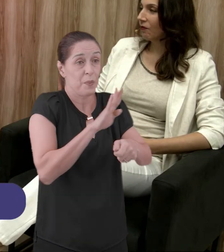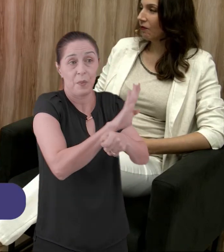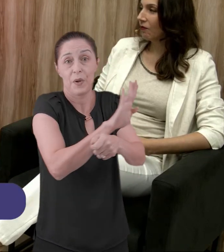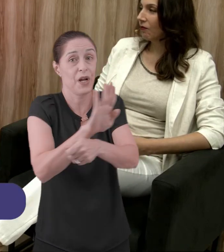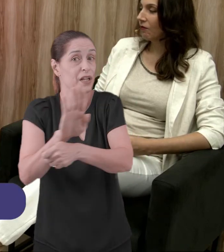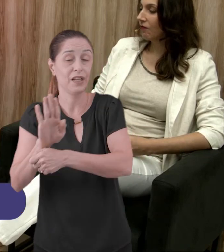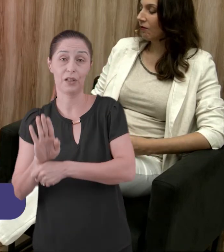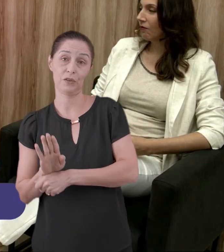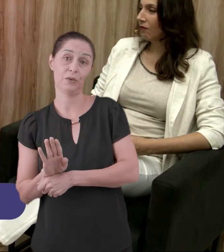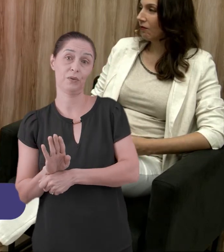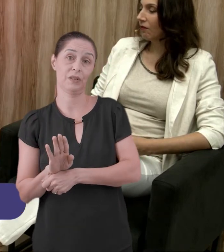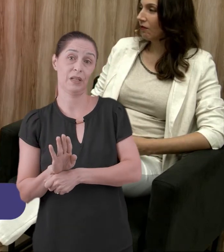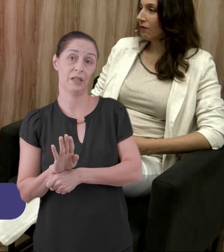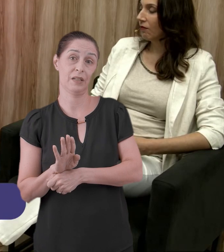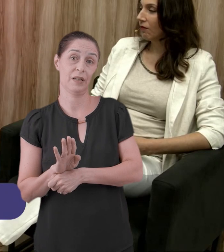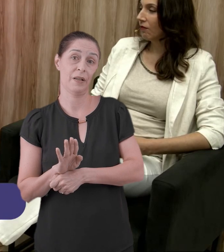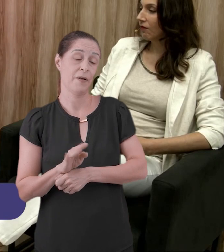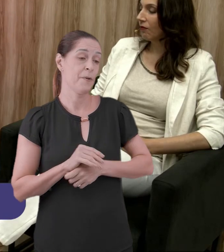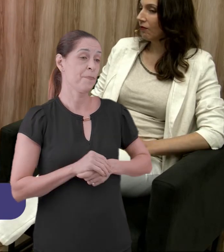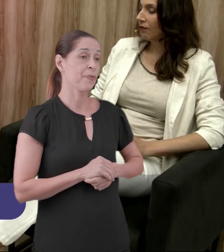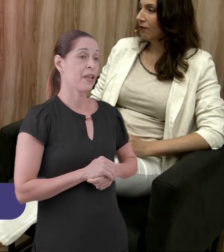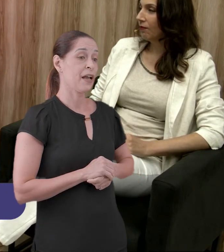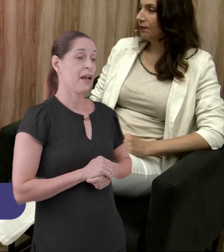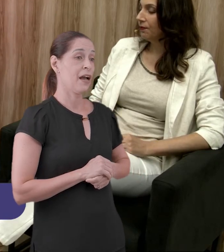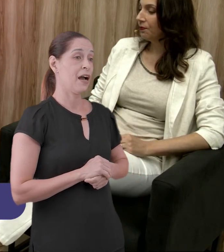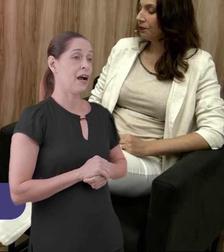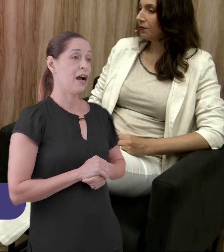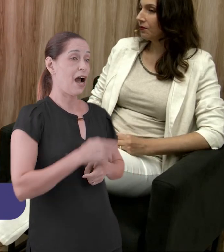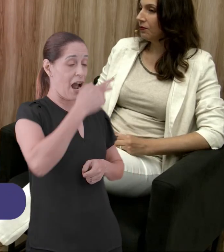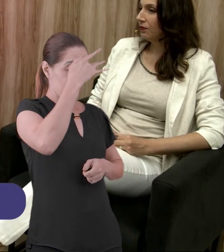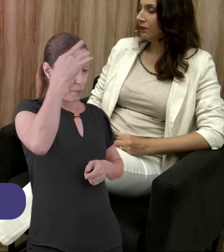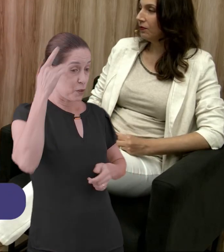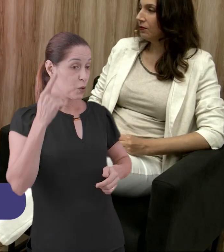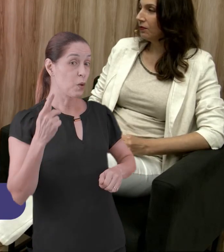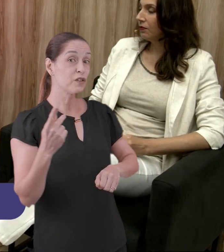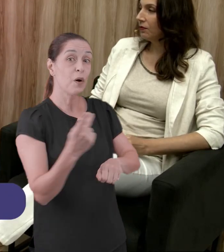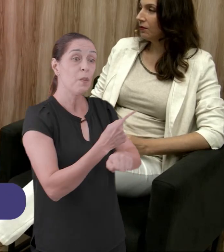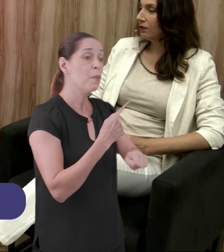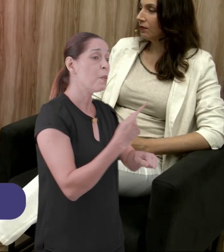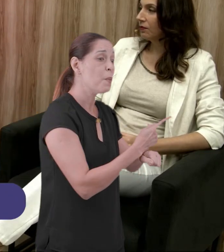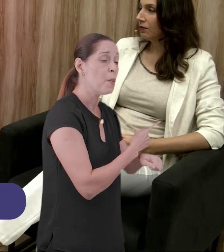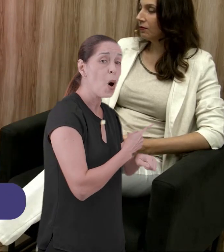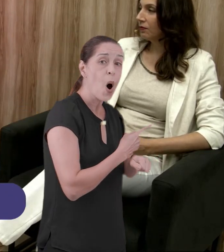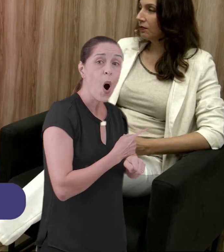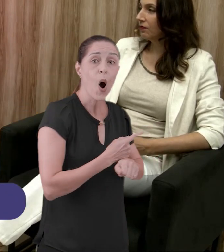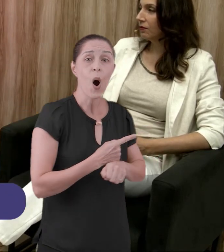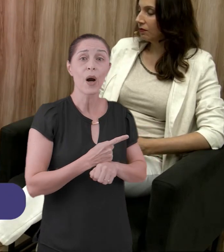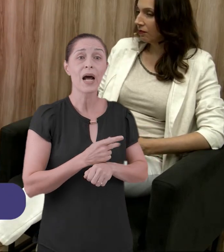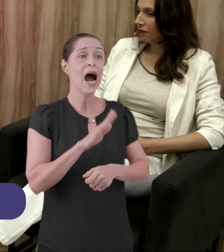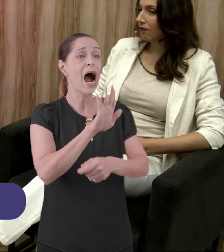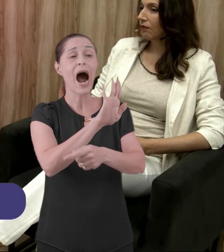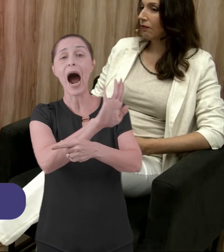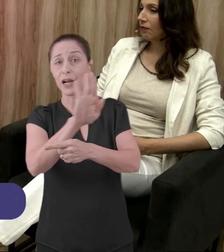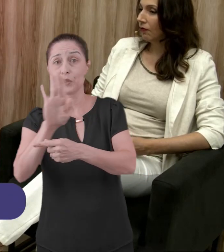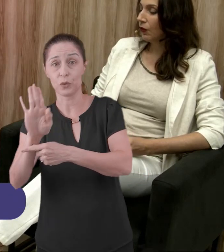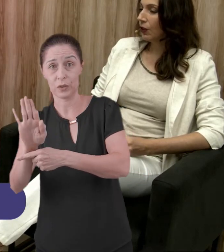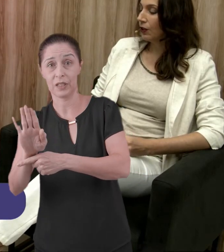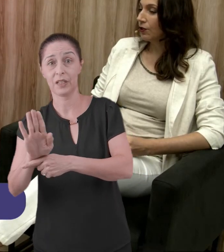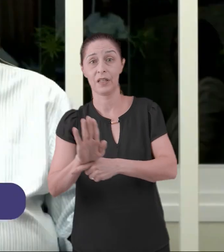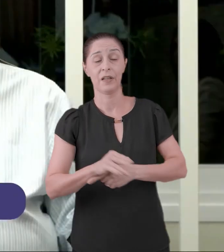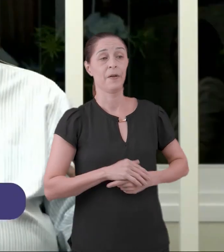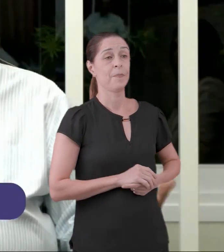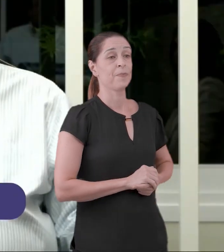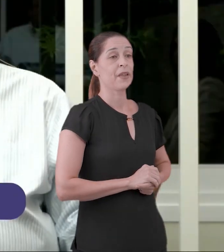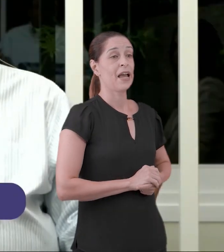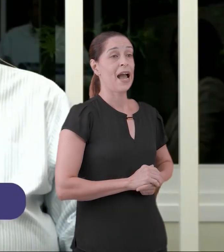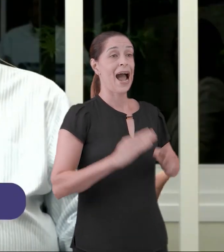sadios, não precisam de médico. Então, eu creio que a igreja, ela existe para os de fora, né?